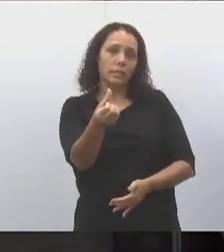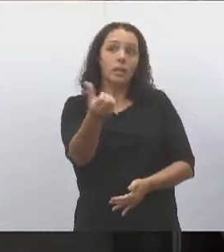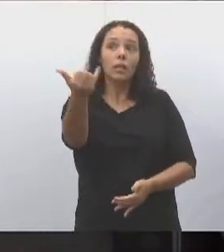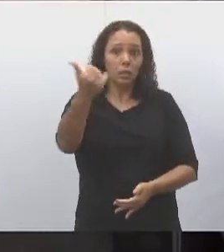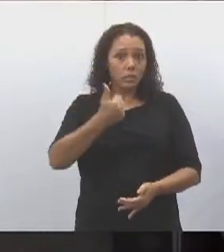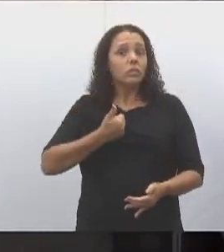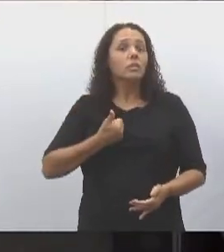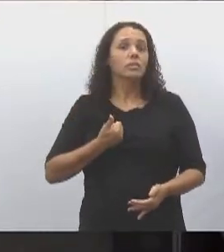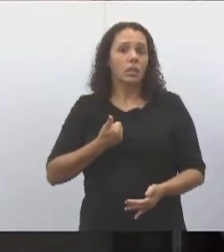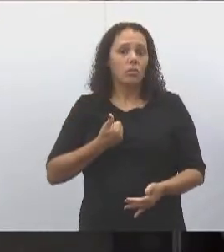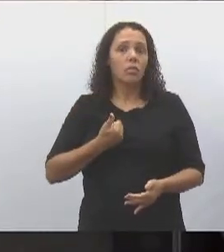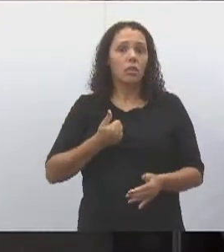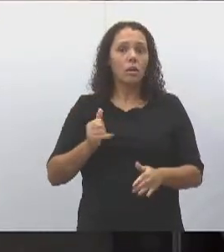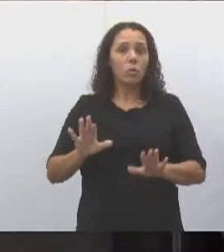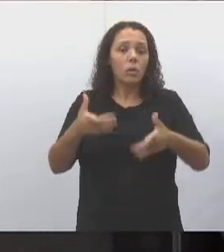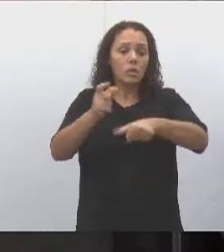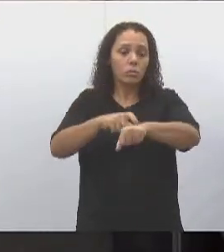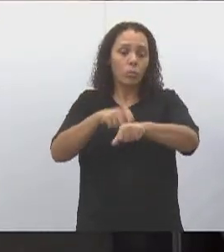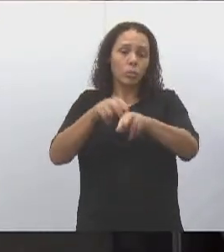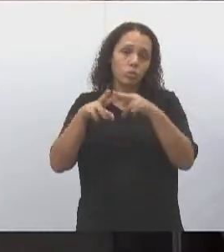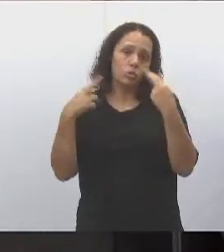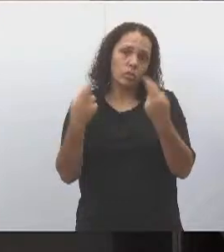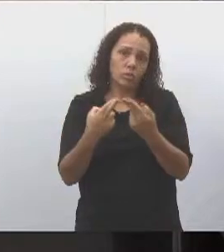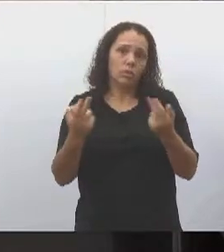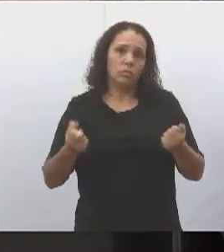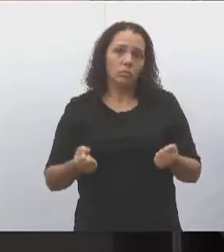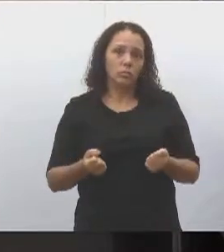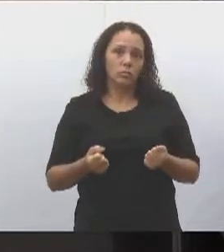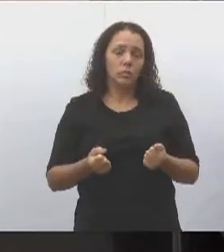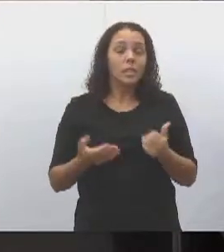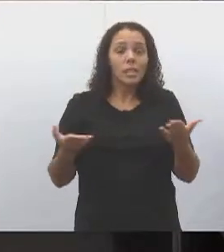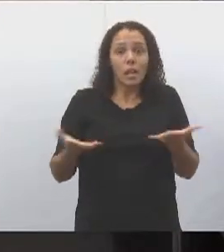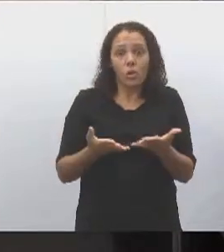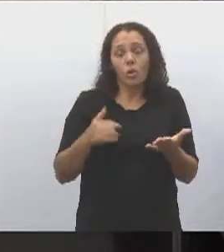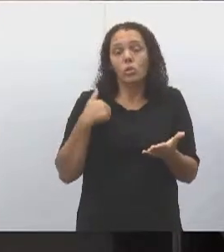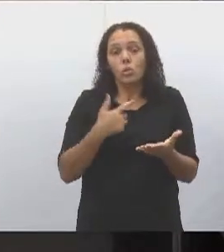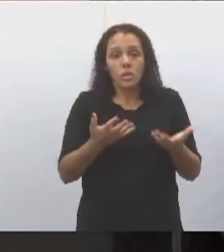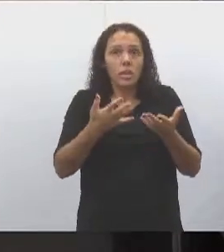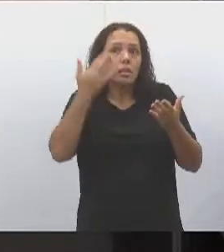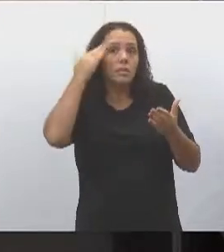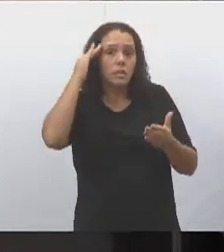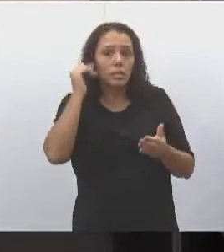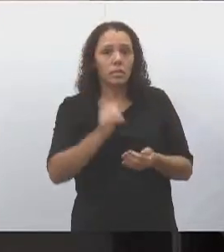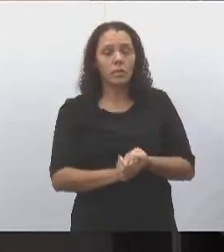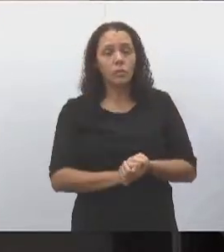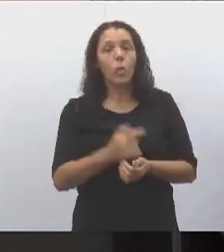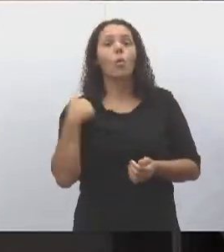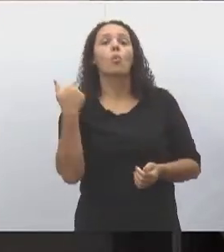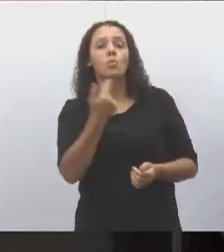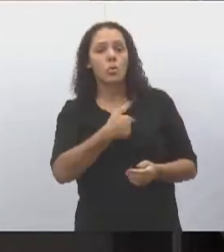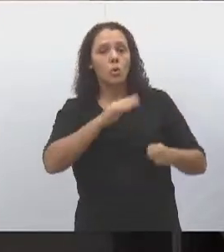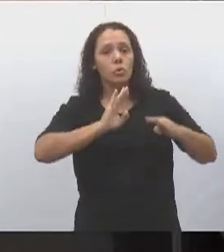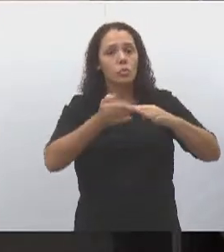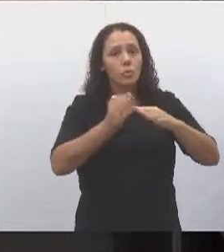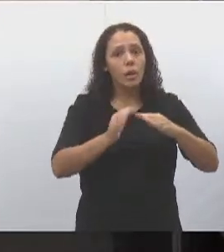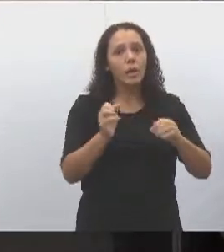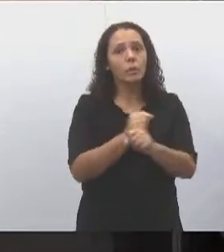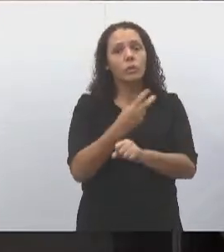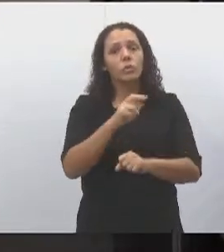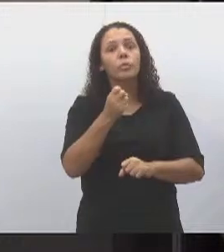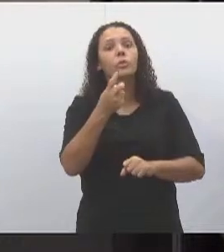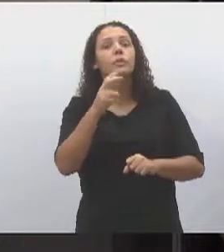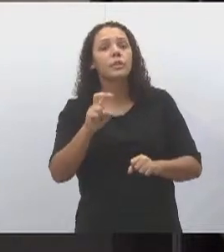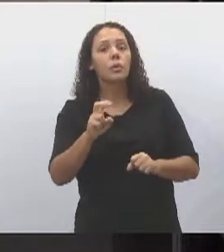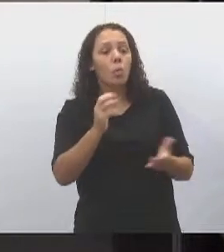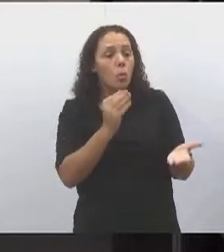nós na mesa de reunião. E nós agora queremos saber, JAL 2025 tem que começar,